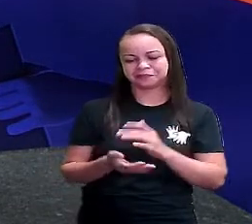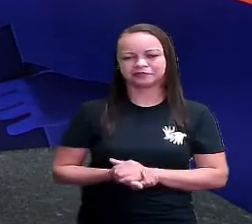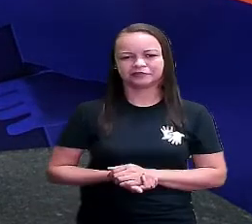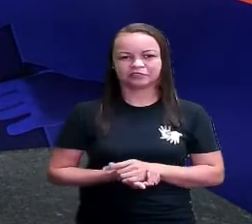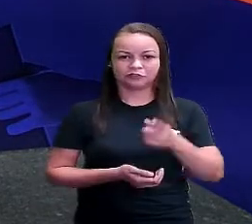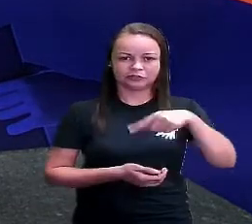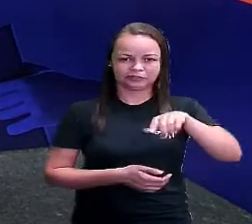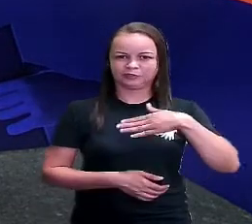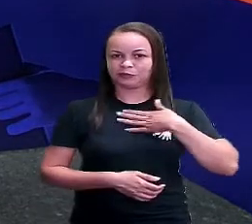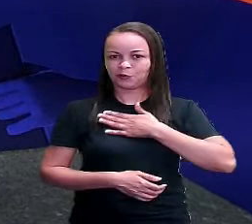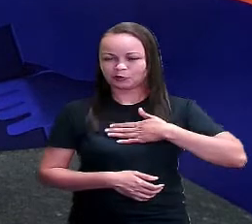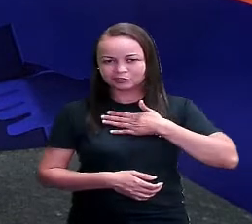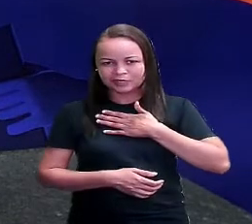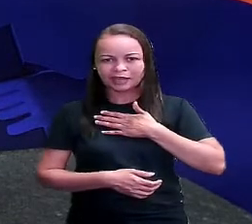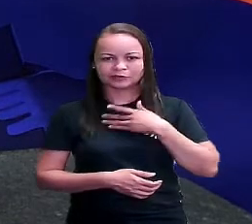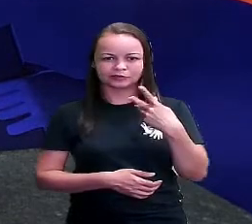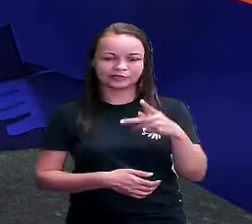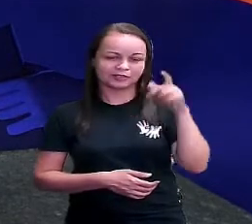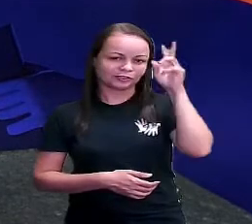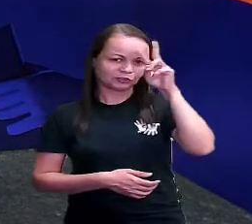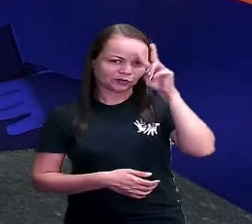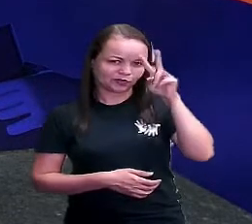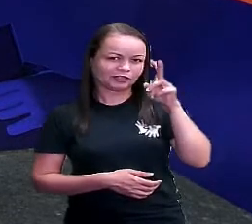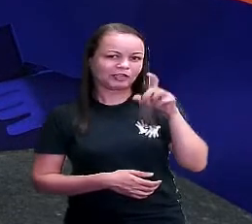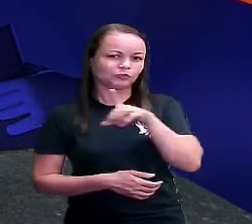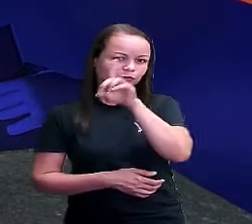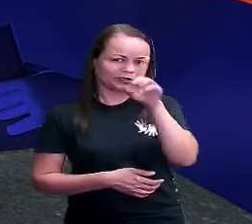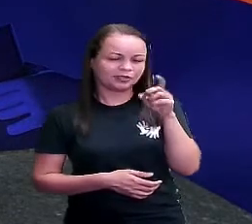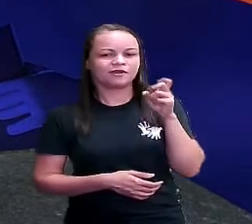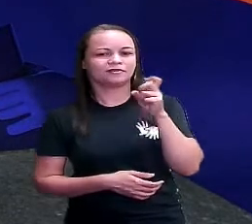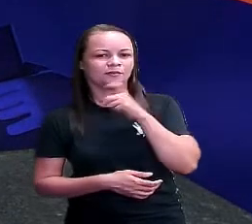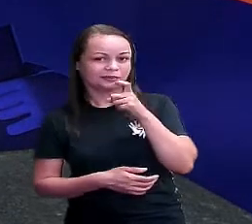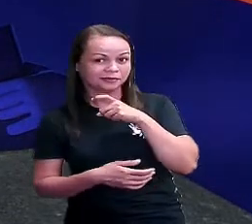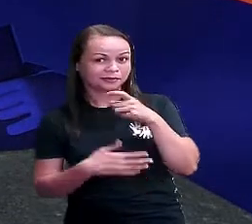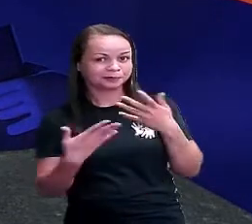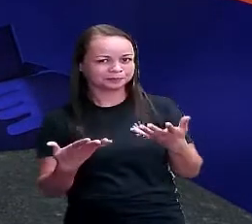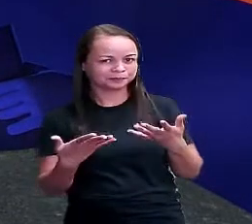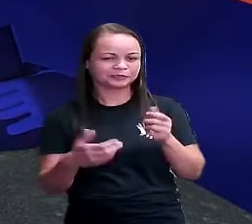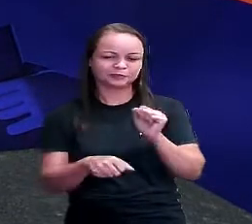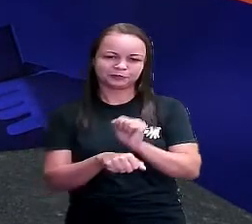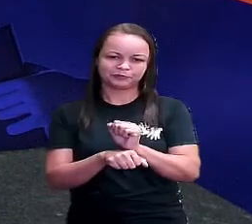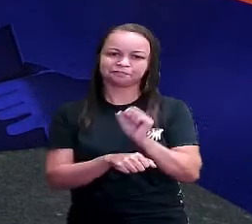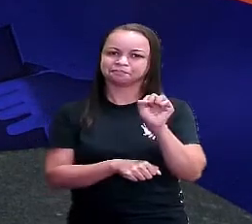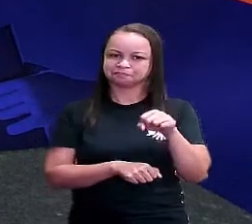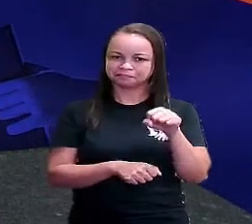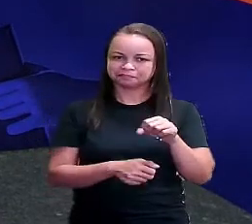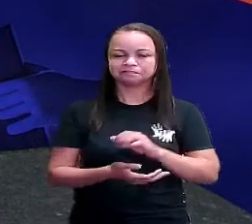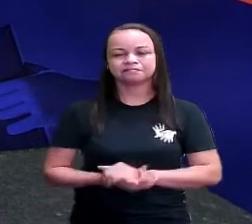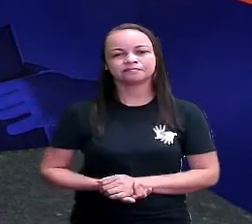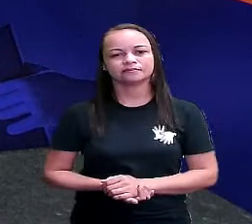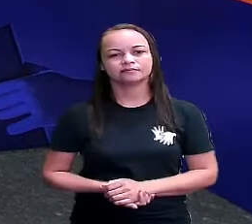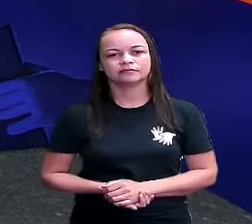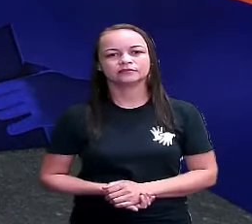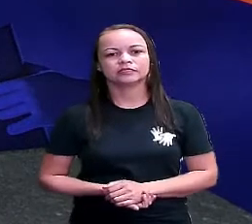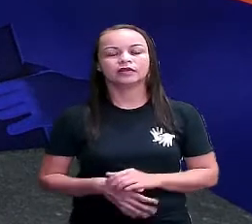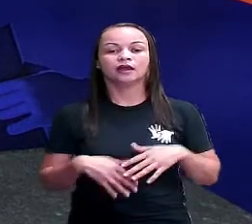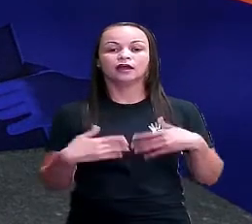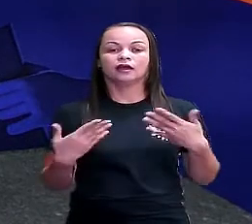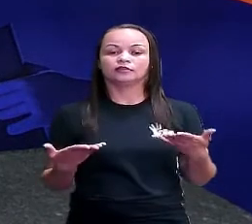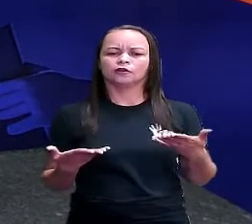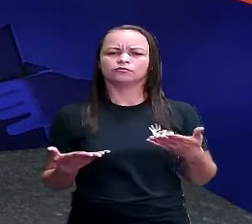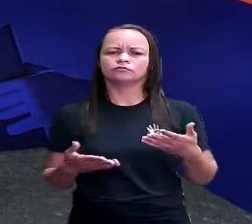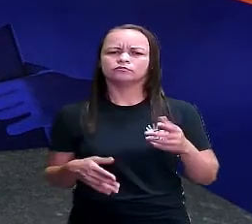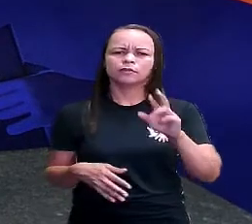Dia da Mentira? Espero que sim, hein? Agora vocês já estão sabendo. E vamos lá. Me respondam uma coisa. O que